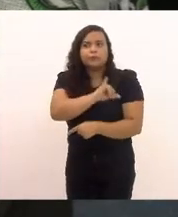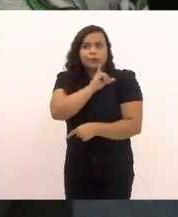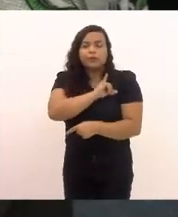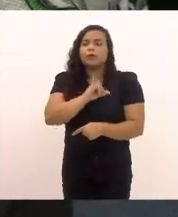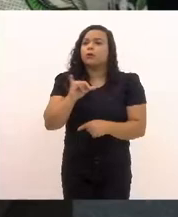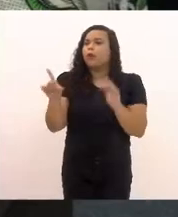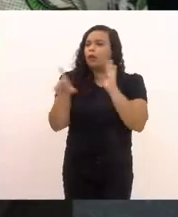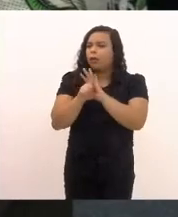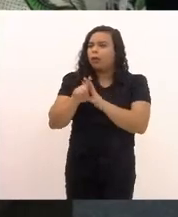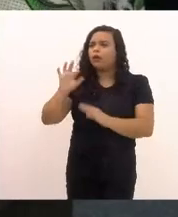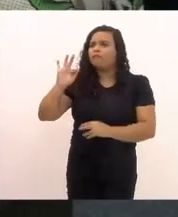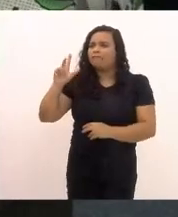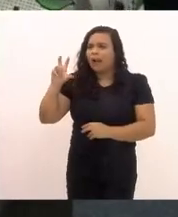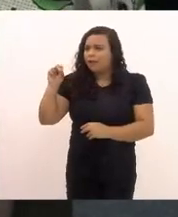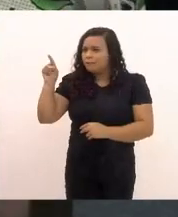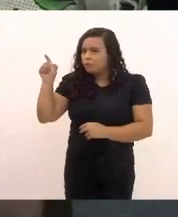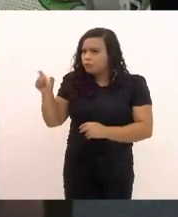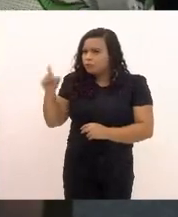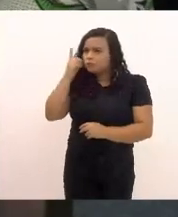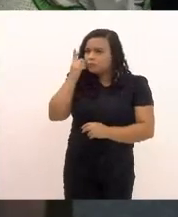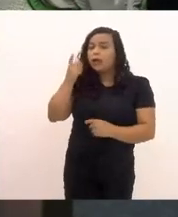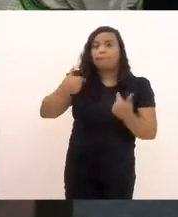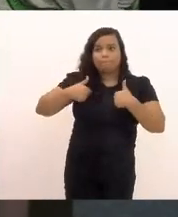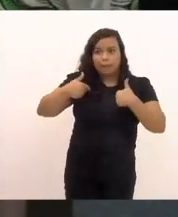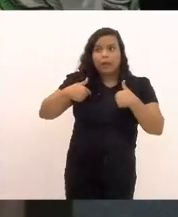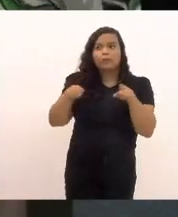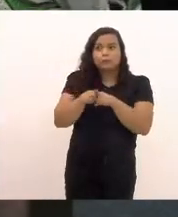minha, que garante, por exemplo, que nas